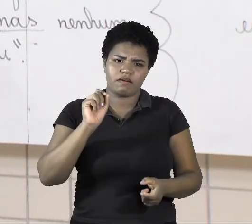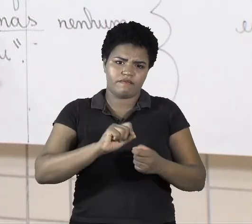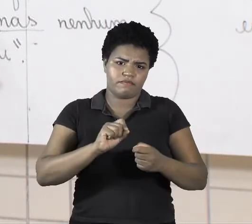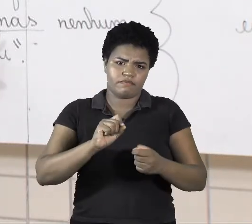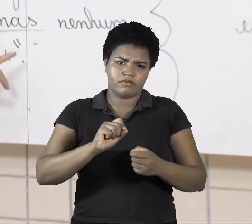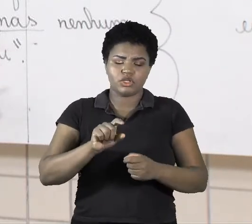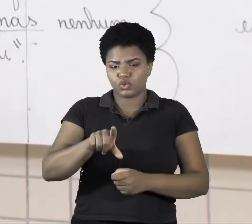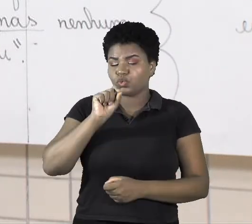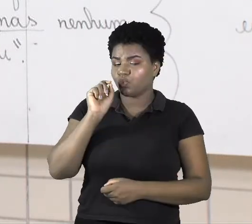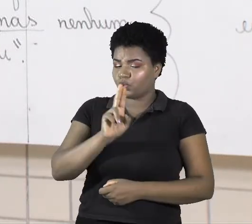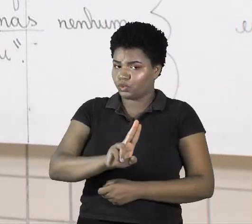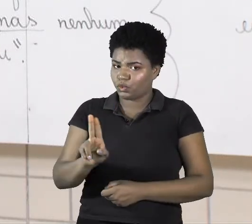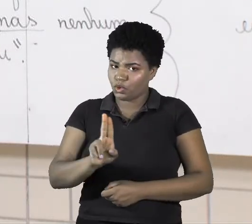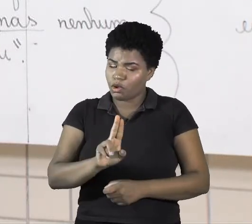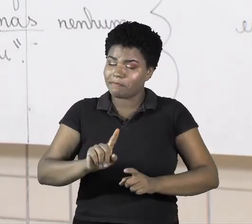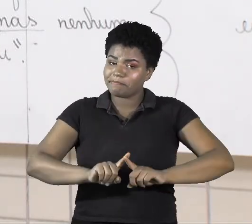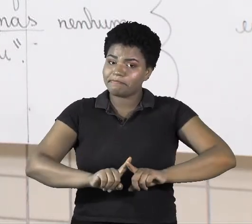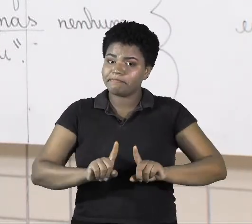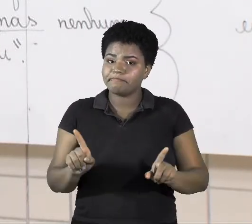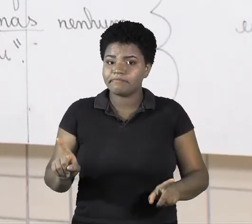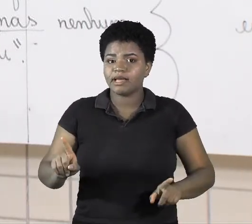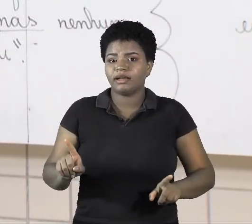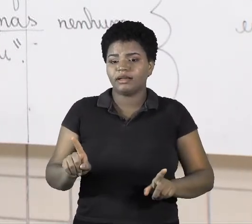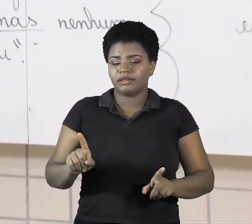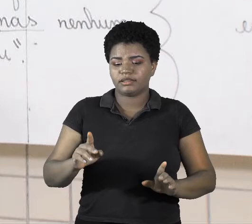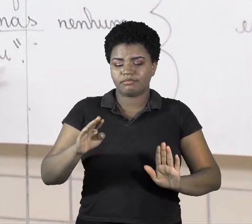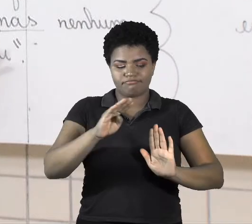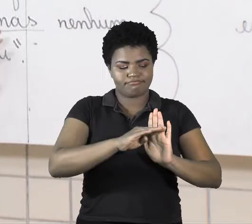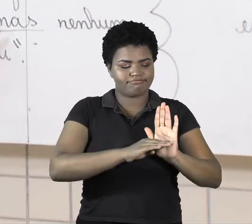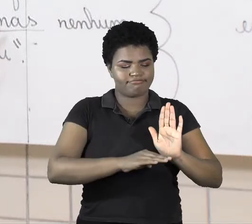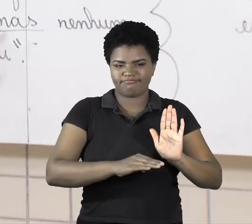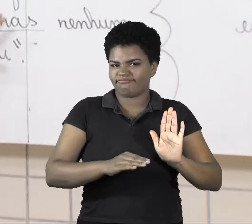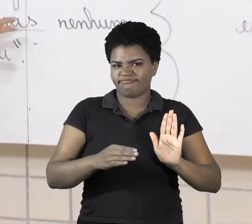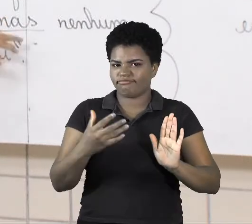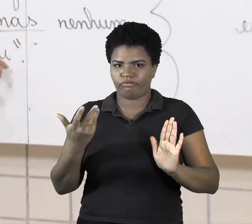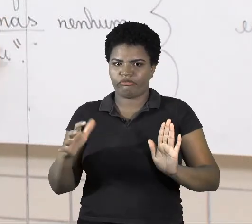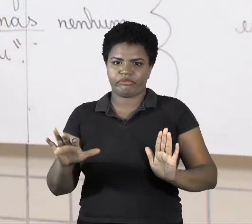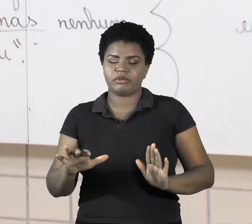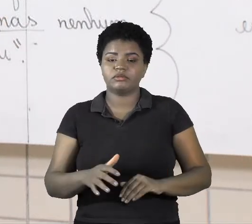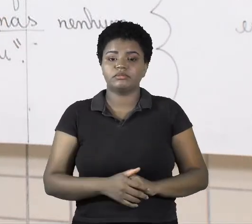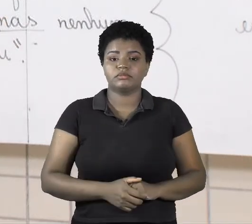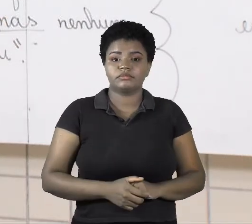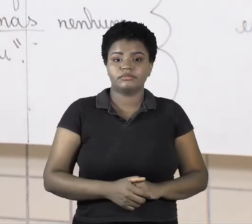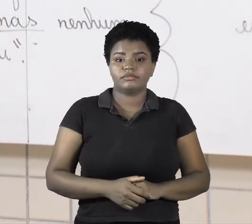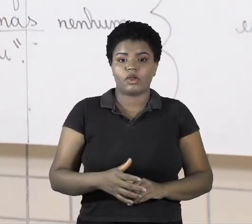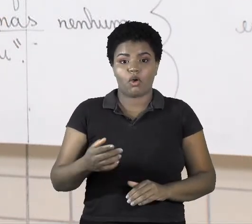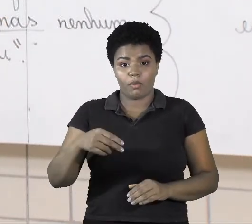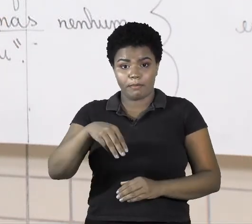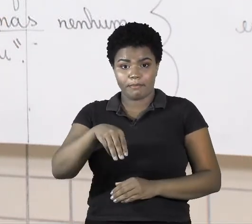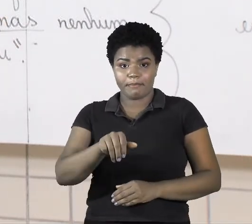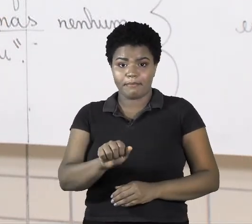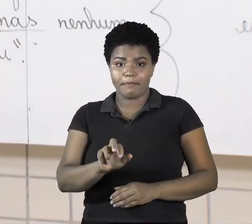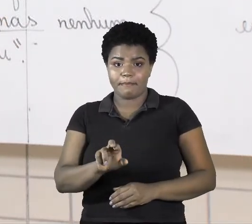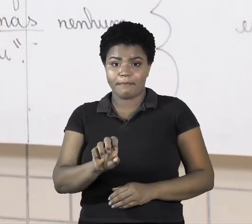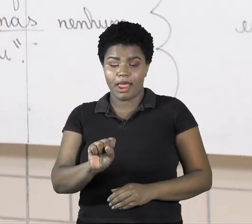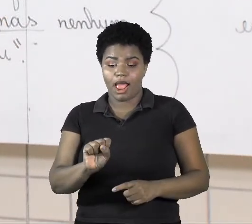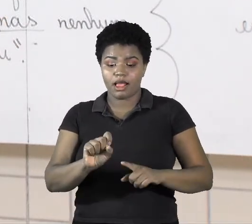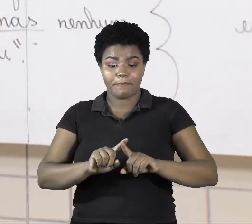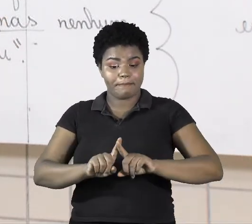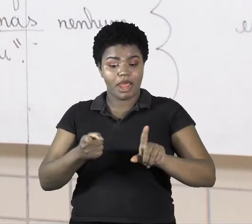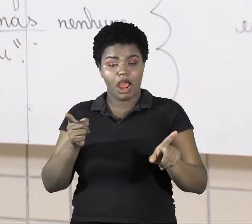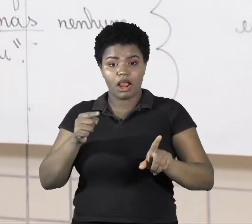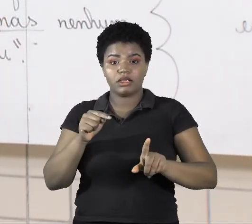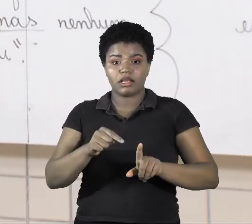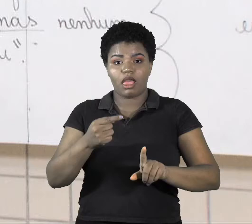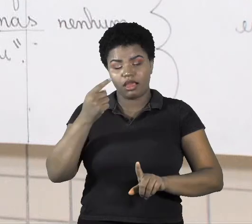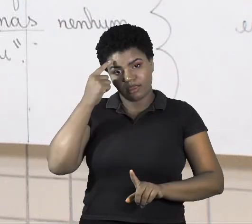nome, mas nenhum da minha lista serviu. Olha o mais, introduzindo uma ideia oposta à primeira, que apesar que ela